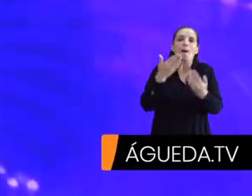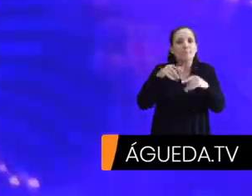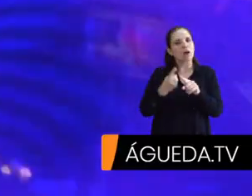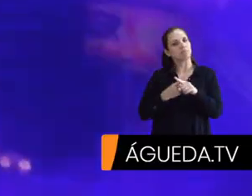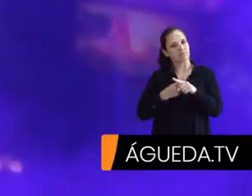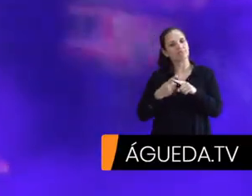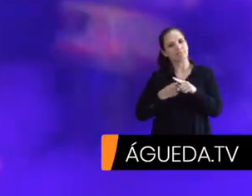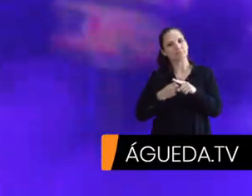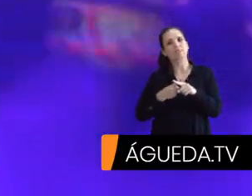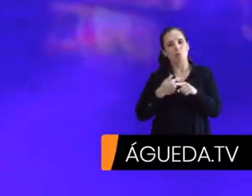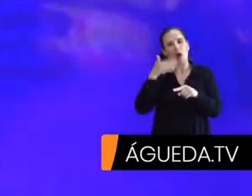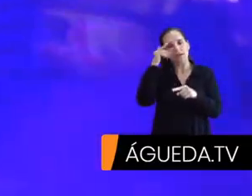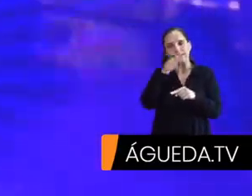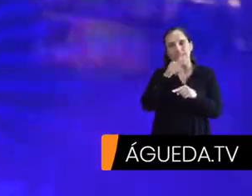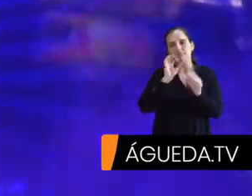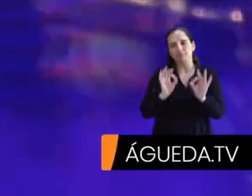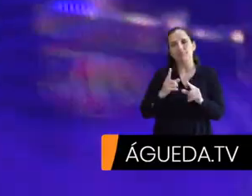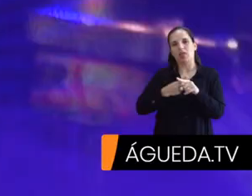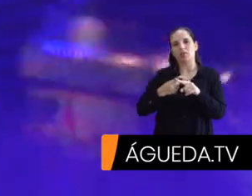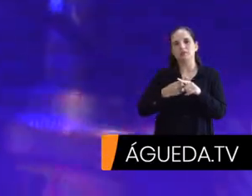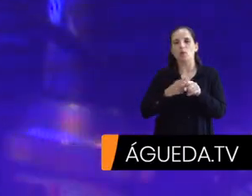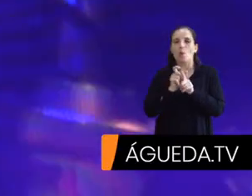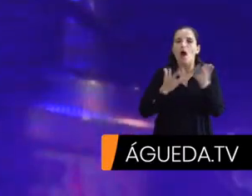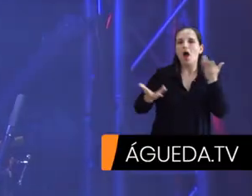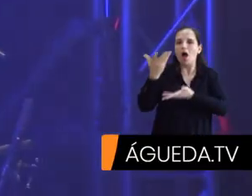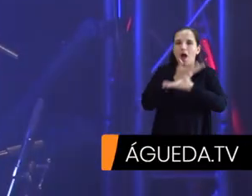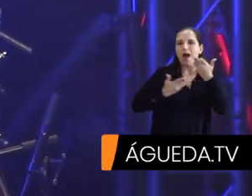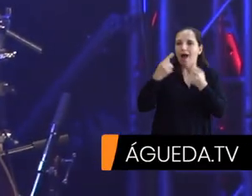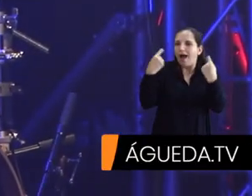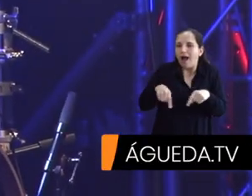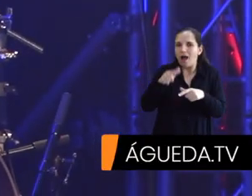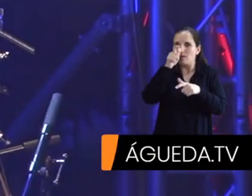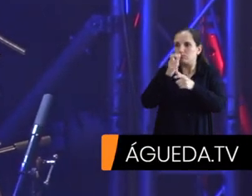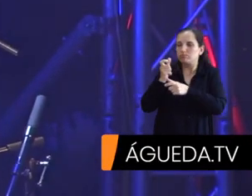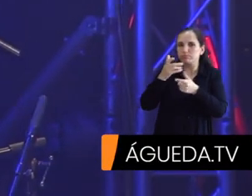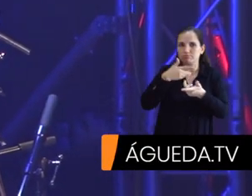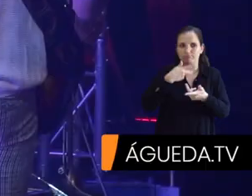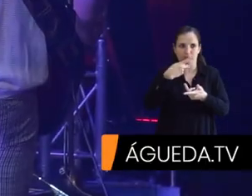é interessante também. E está a ser interessante a interatividade que se está a criar entre